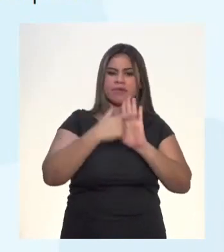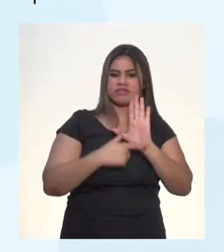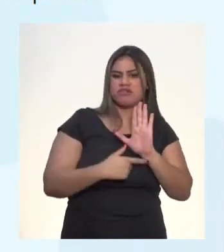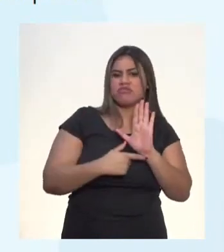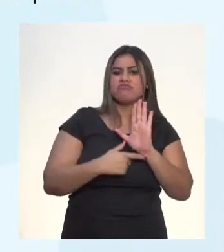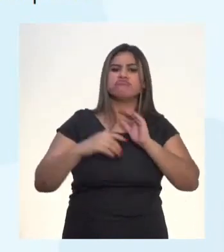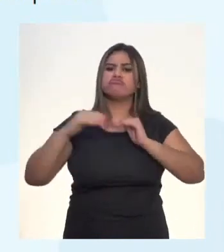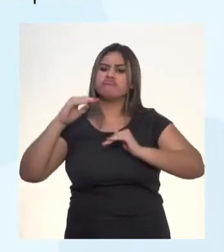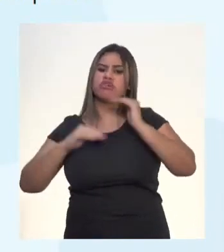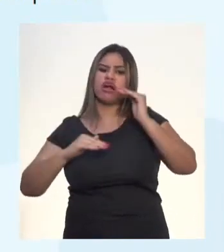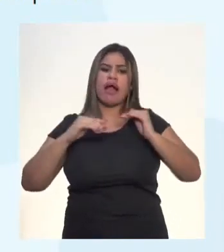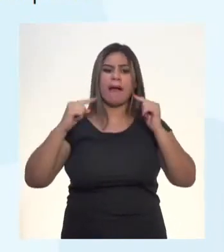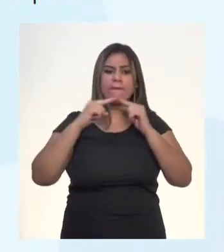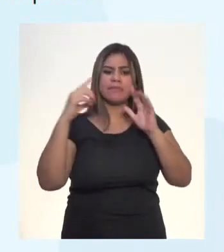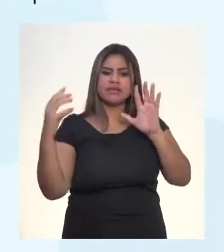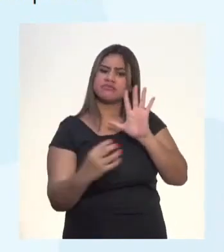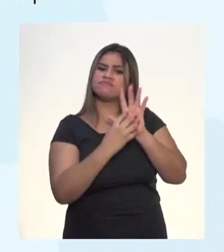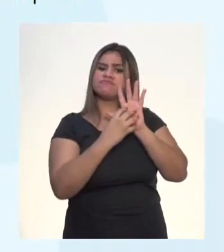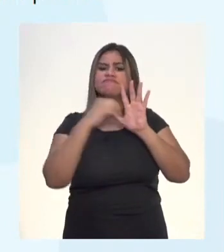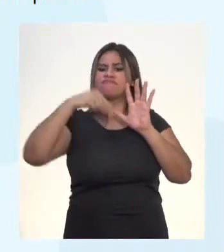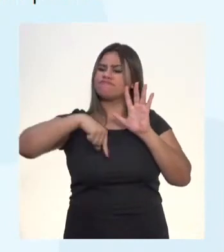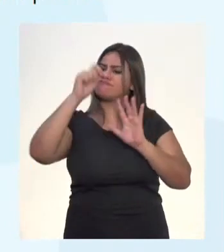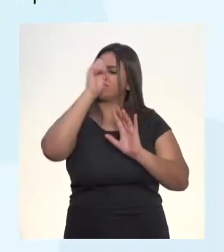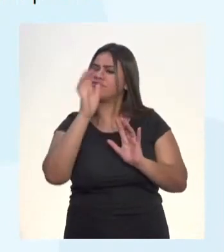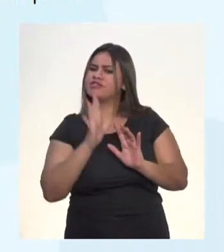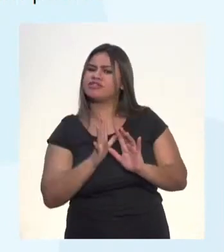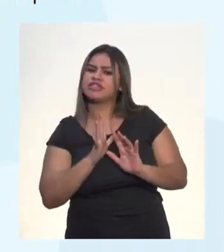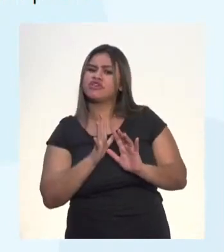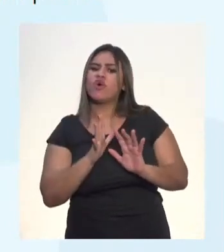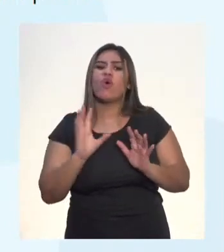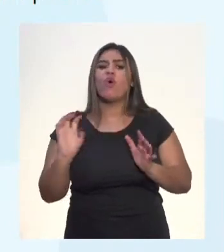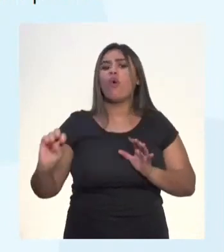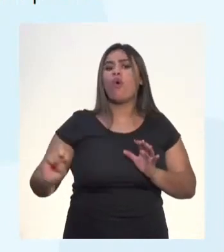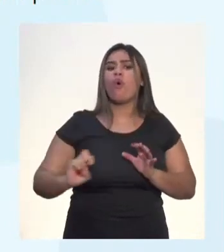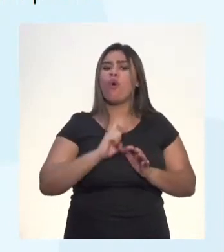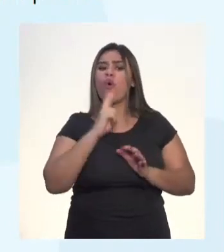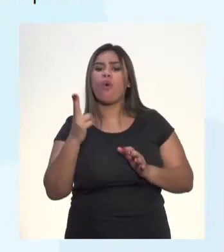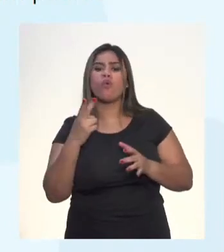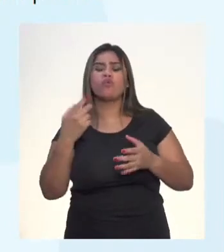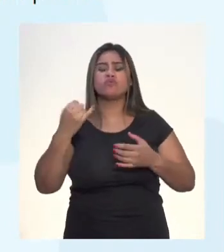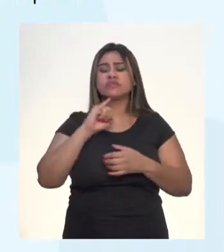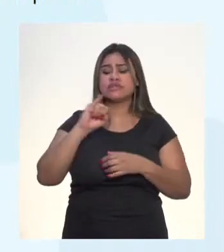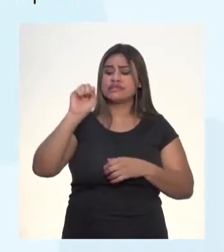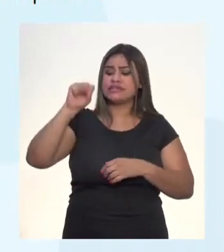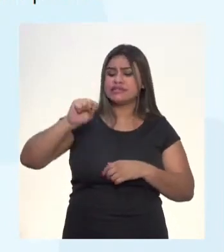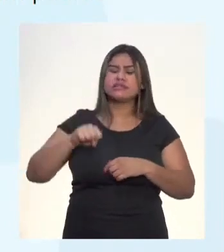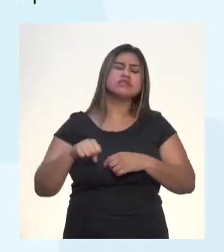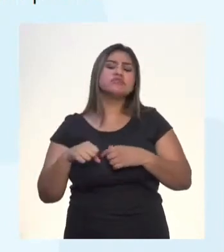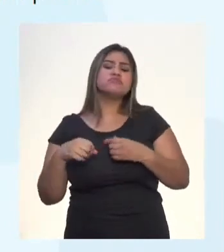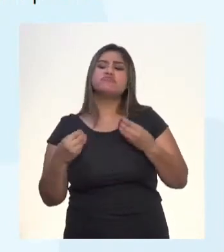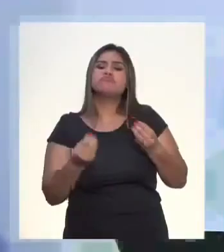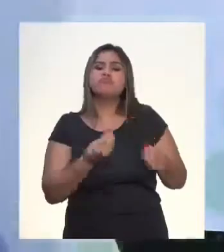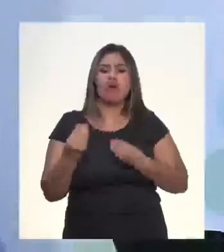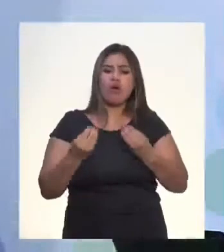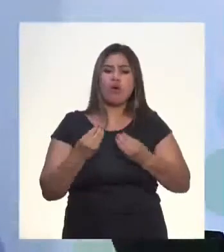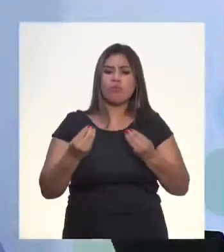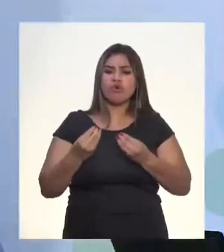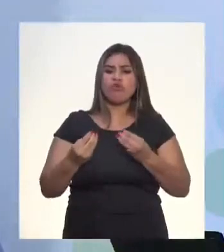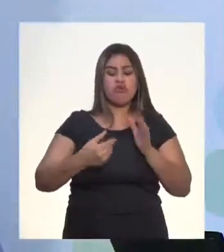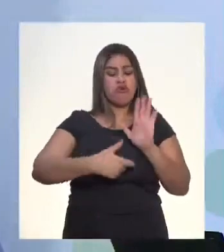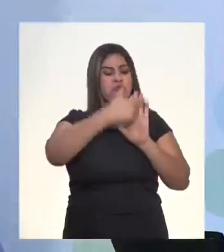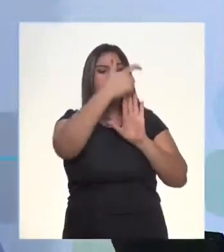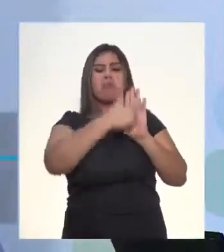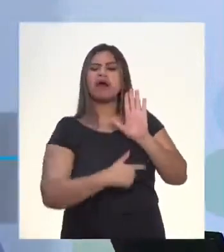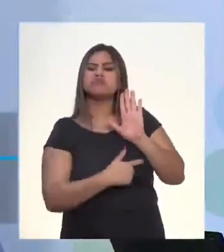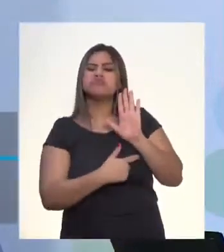de desigualdade que afetam o Brasil? Ou em ou os motivos que levam a essa desigualdade? Quais os padrões que